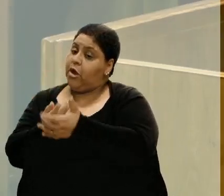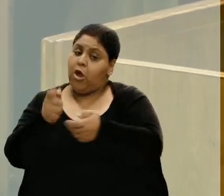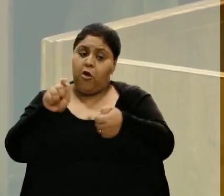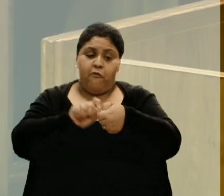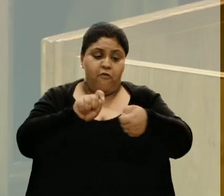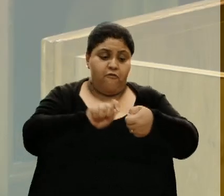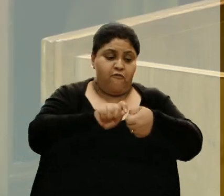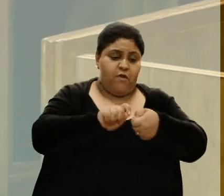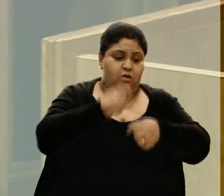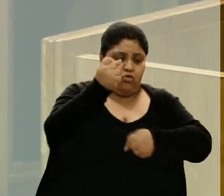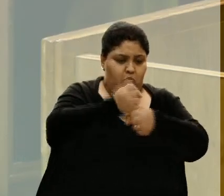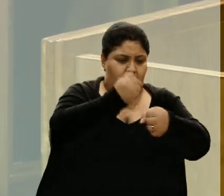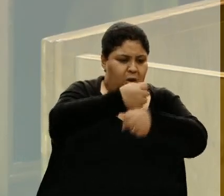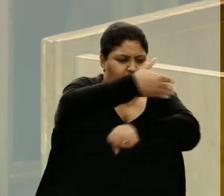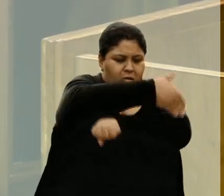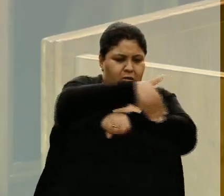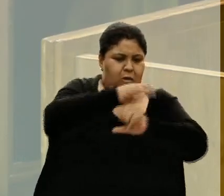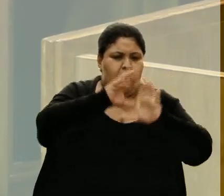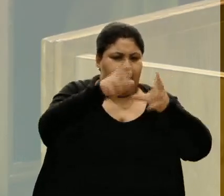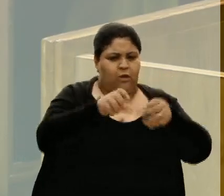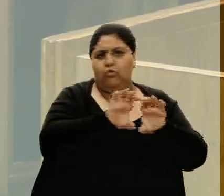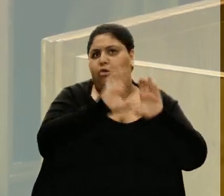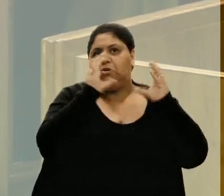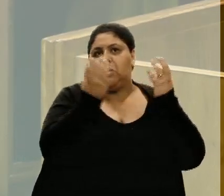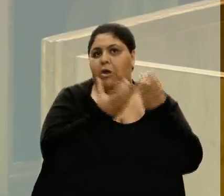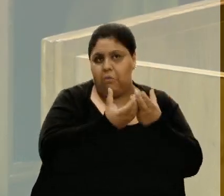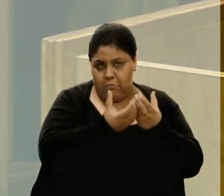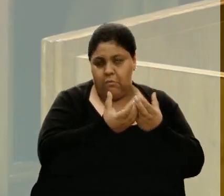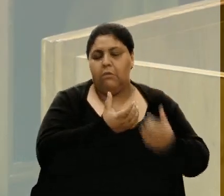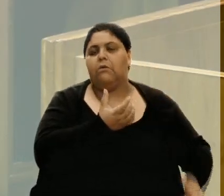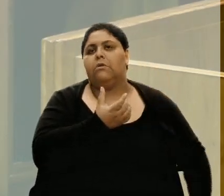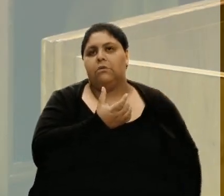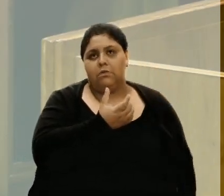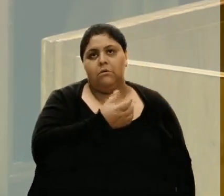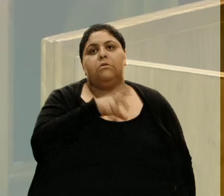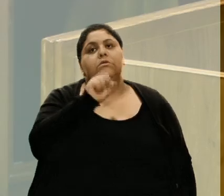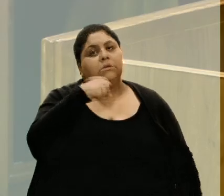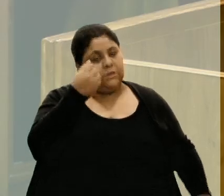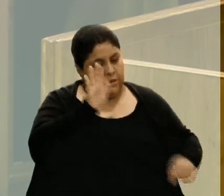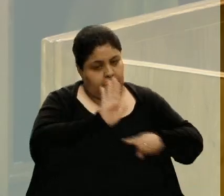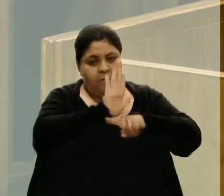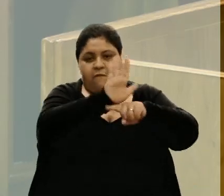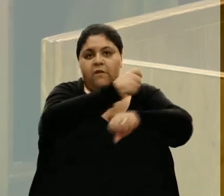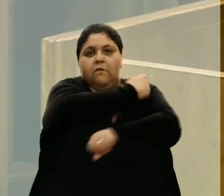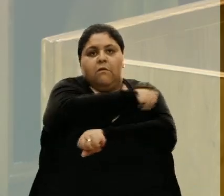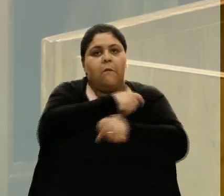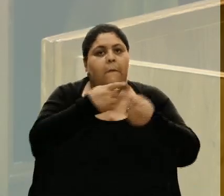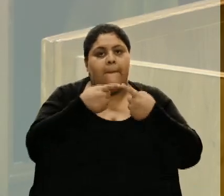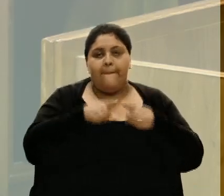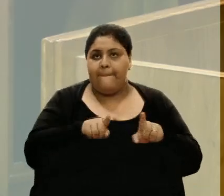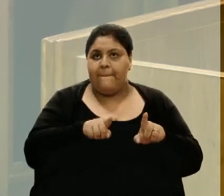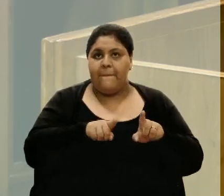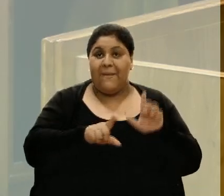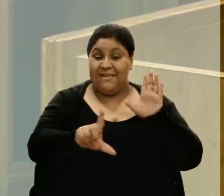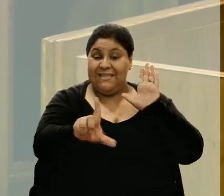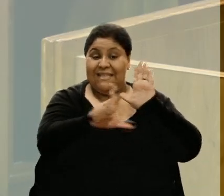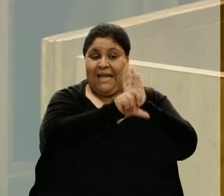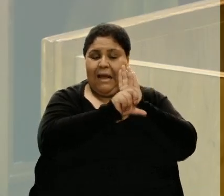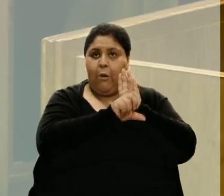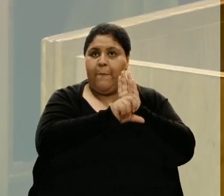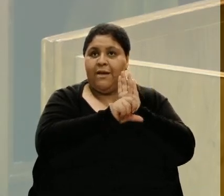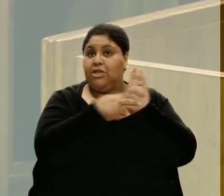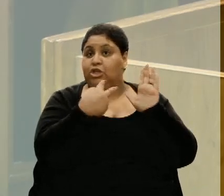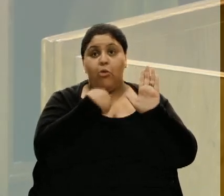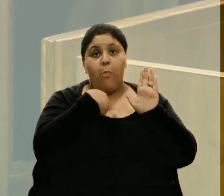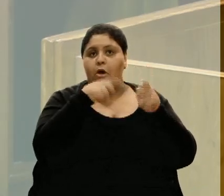lombada que é para toda a comunidade, que sim, vai beneficiar os estudantes, mas isso do ponto de vista legal nem é possível